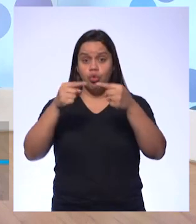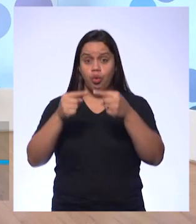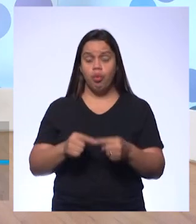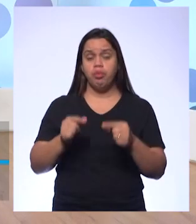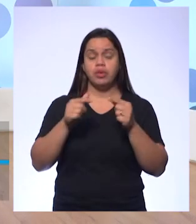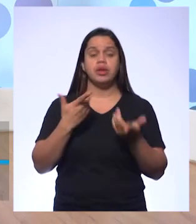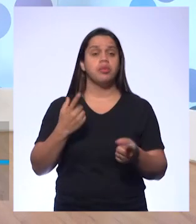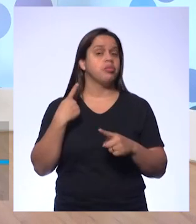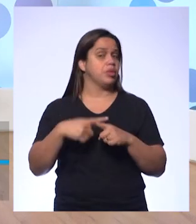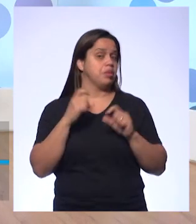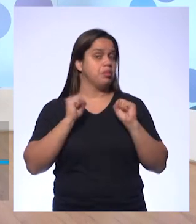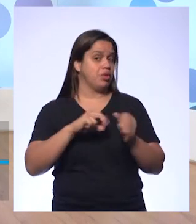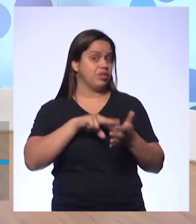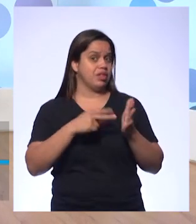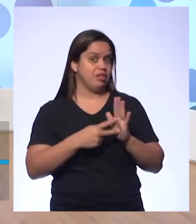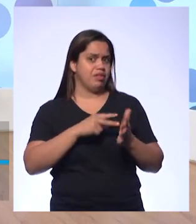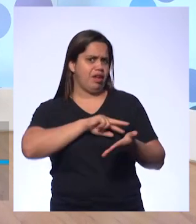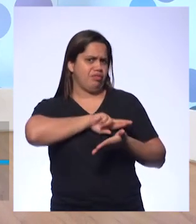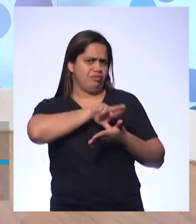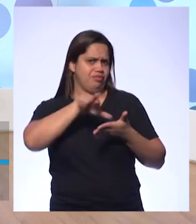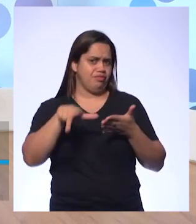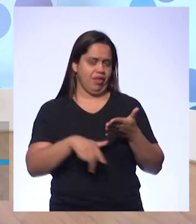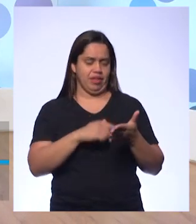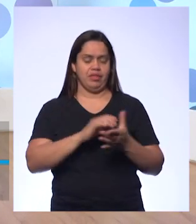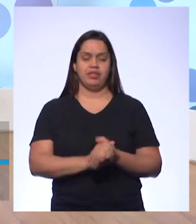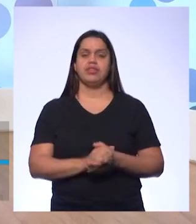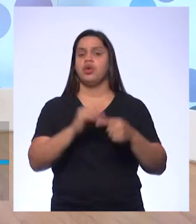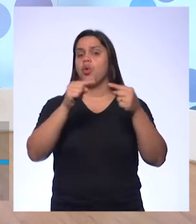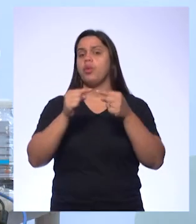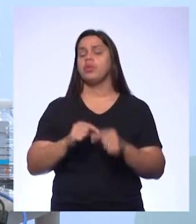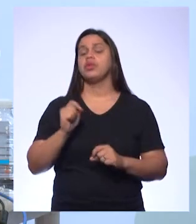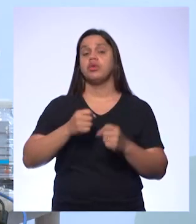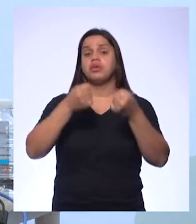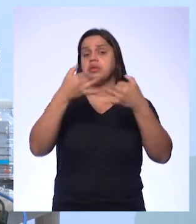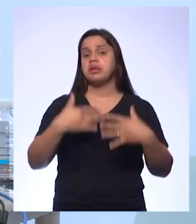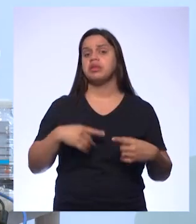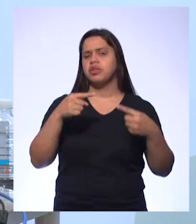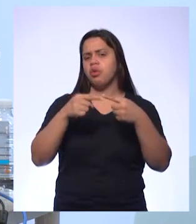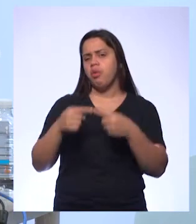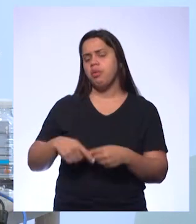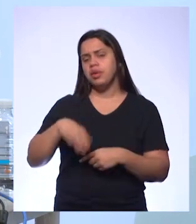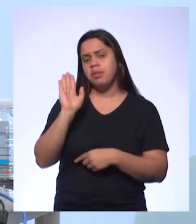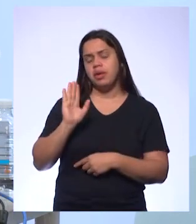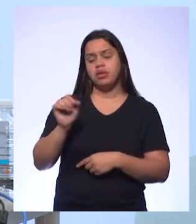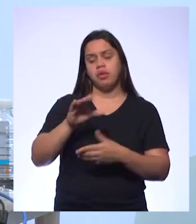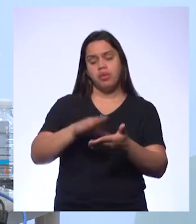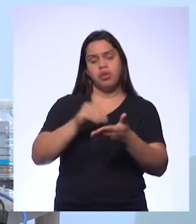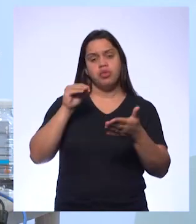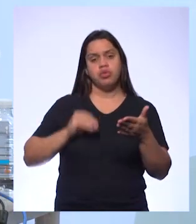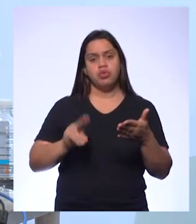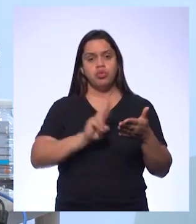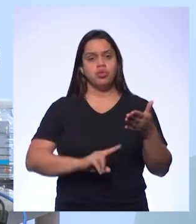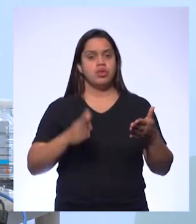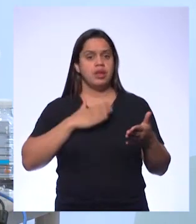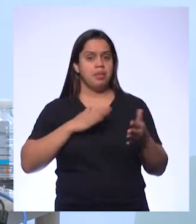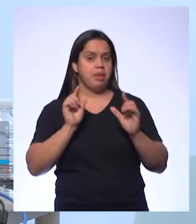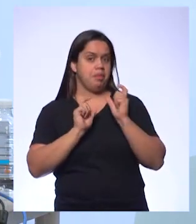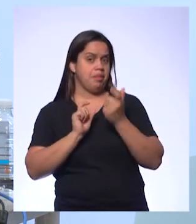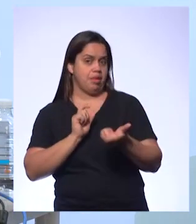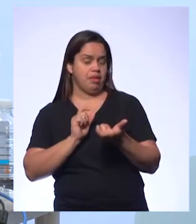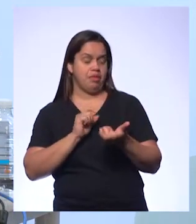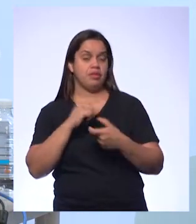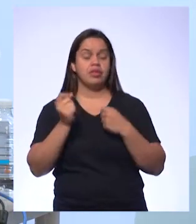pode significar Várias várias coisas, né? Então, assim, qual é a definição mais apropriada que eu posso retirar dali e encaixar na minha